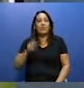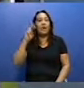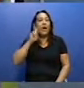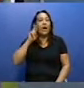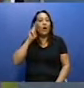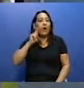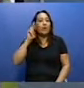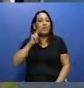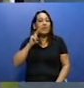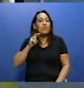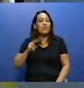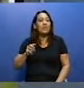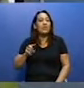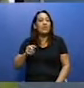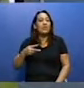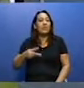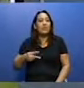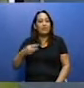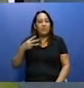22, rosa.